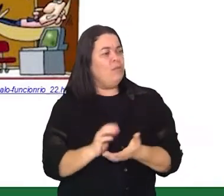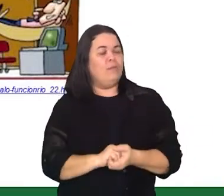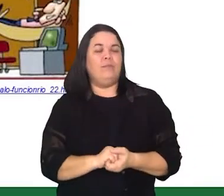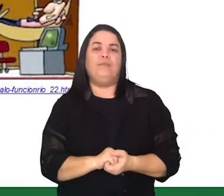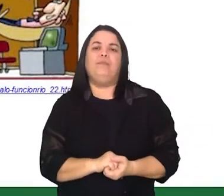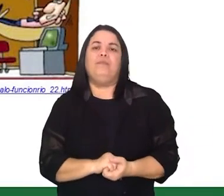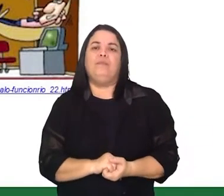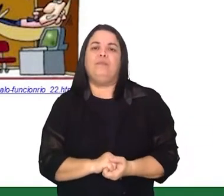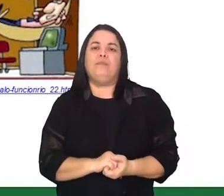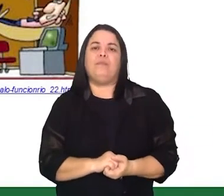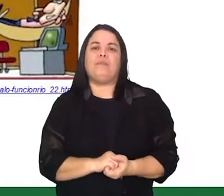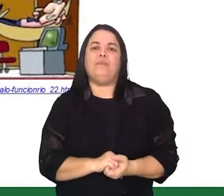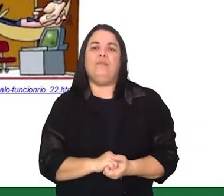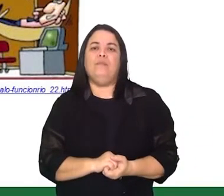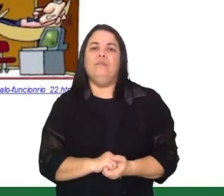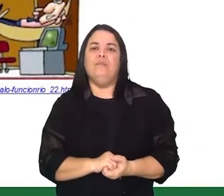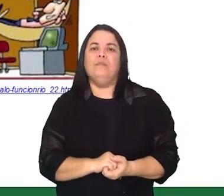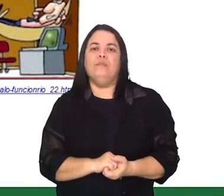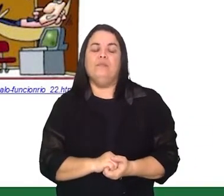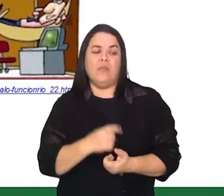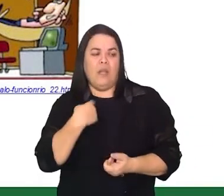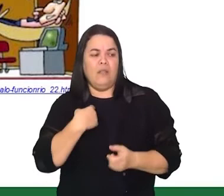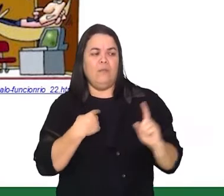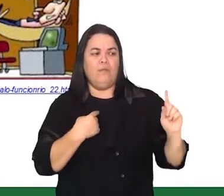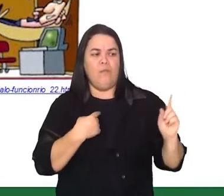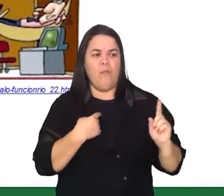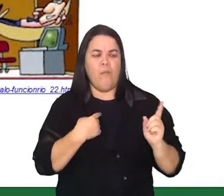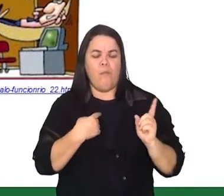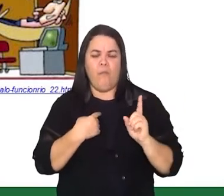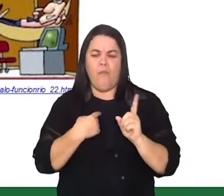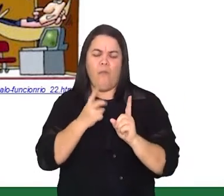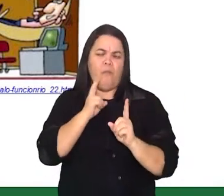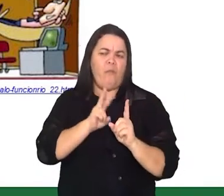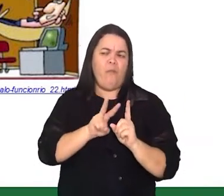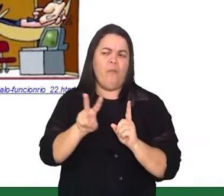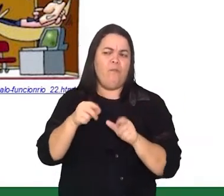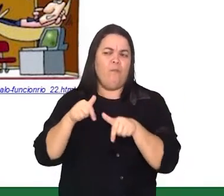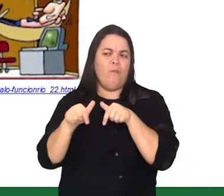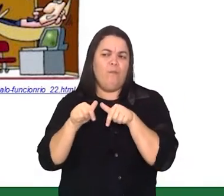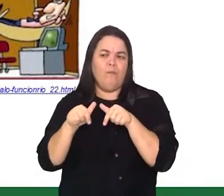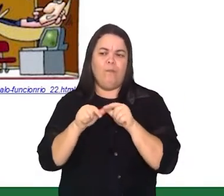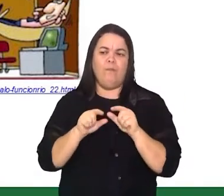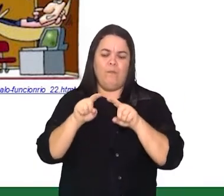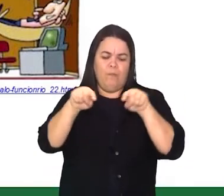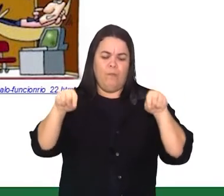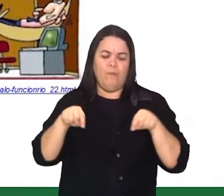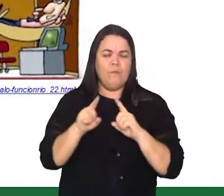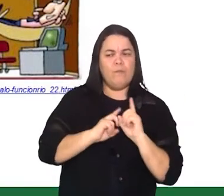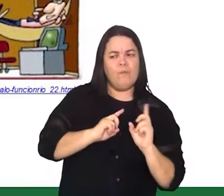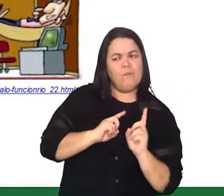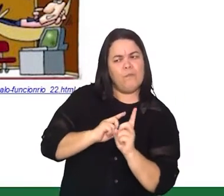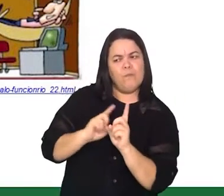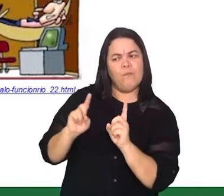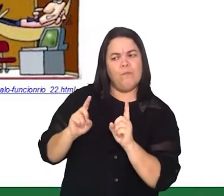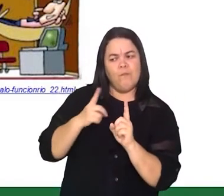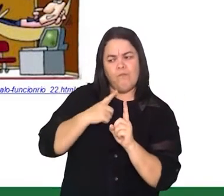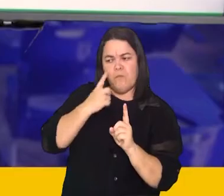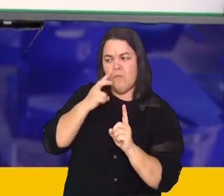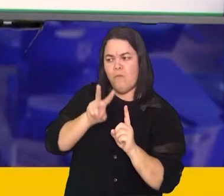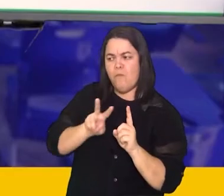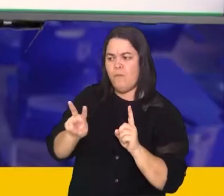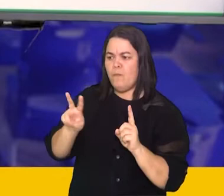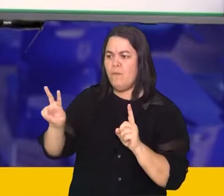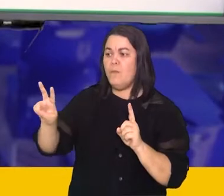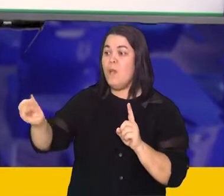E aí ele vai para o departamento onde eles trabalham. Ao chegar lá, encontra Aderbal